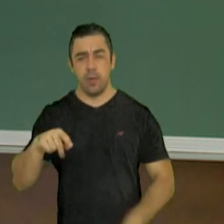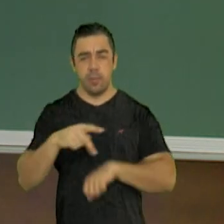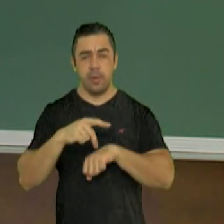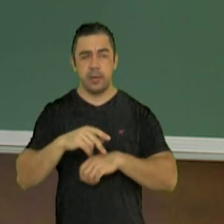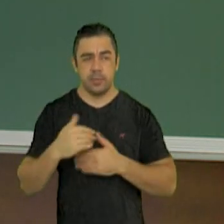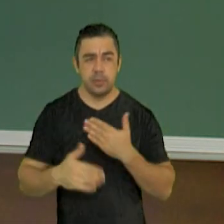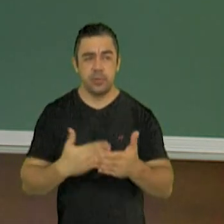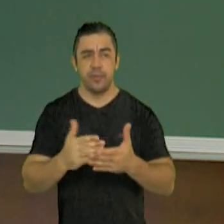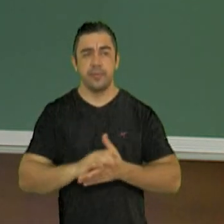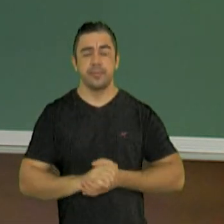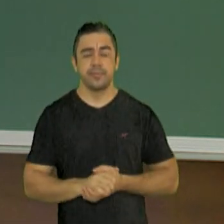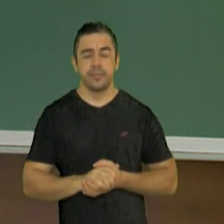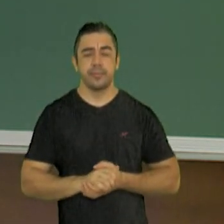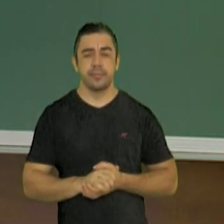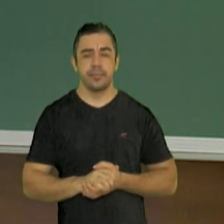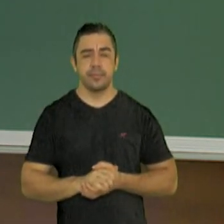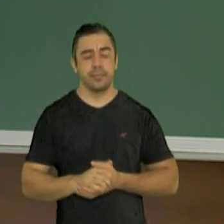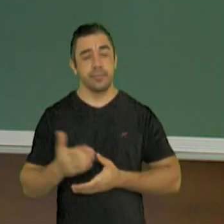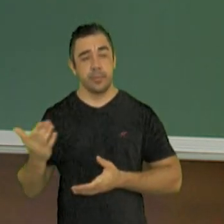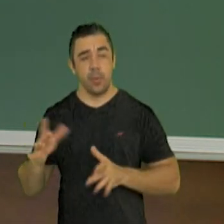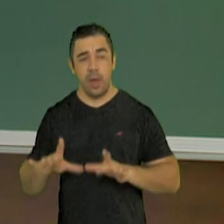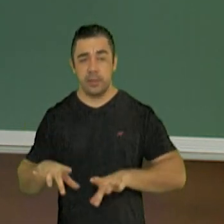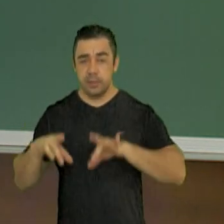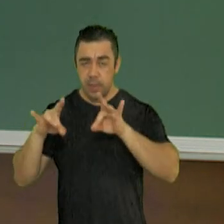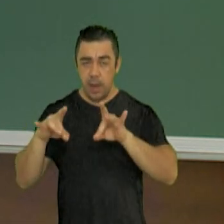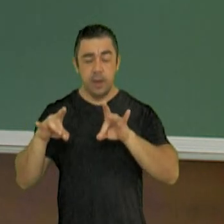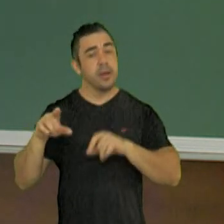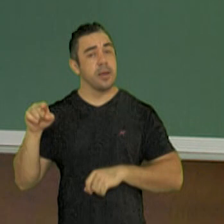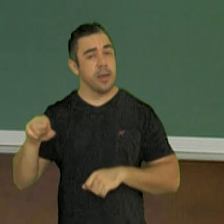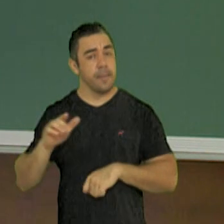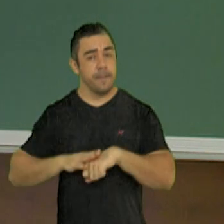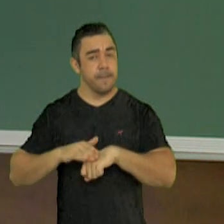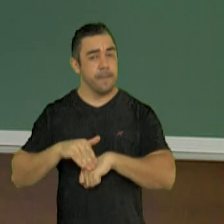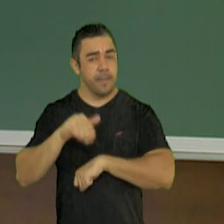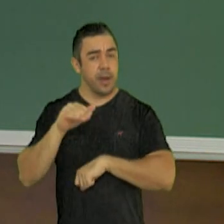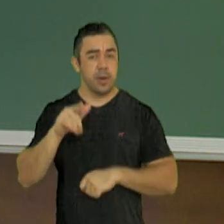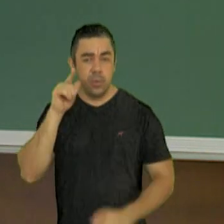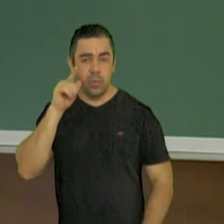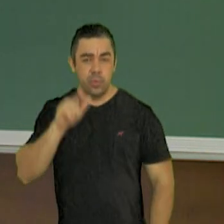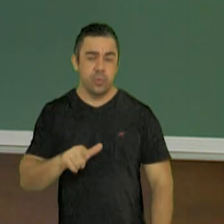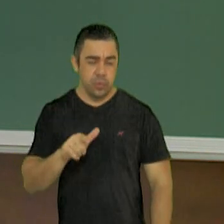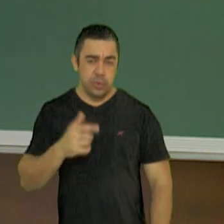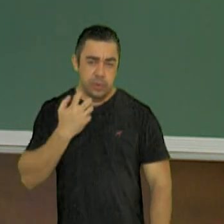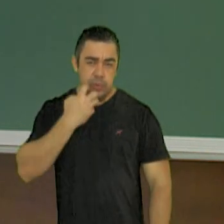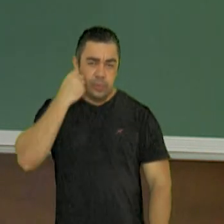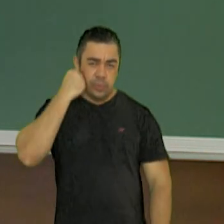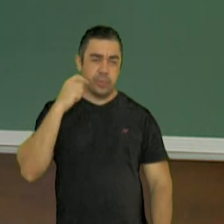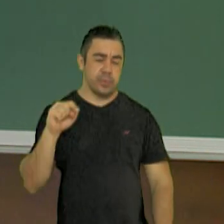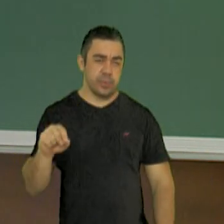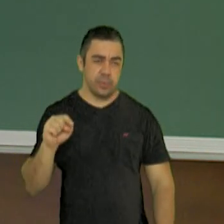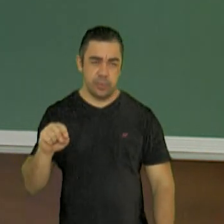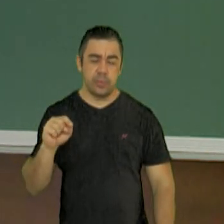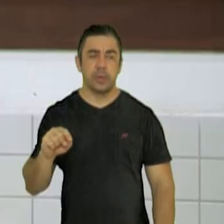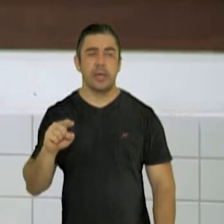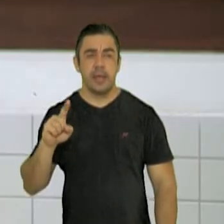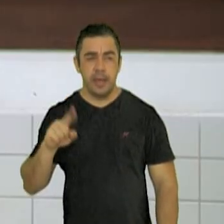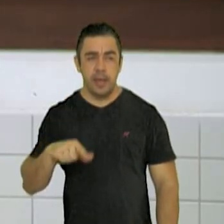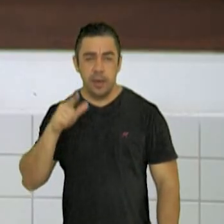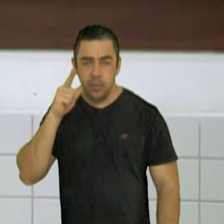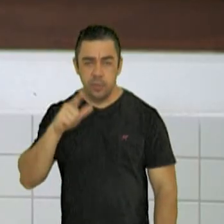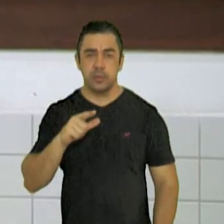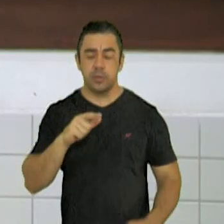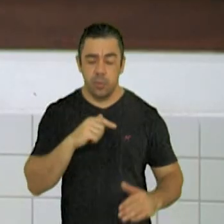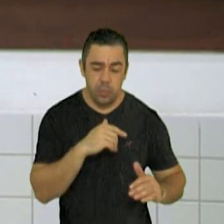desenvolvidos. A Austrália, nos últimos anos, foi quem mais se beneficiou, né, com a ascensão